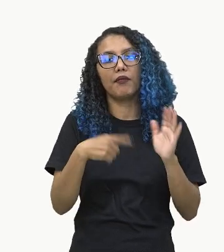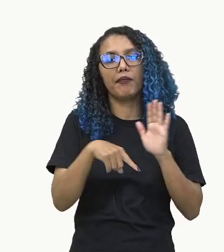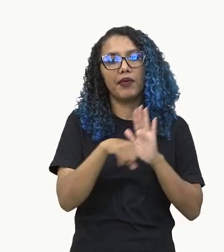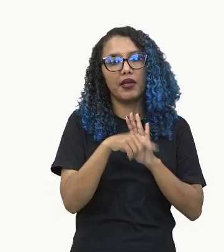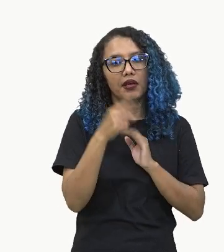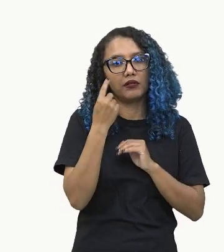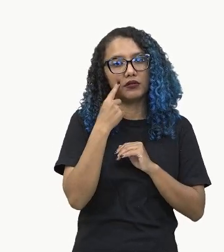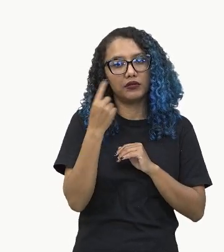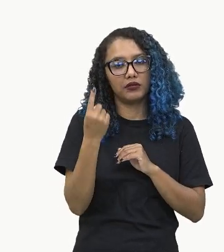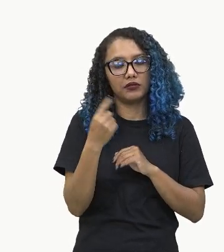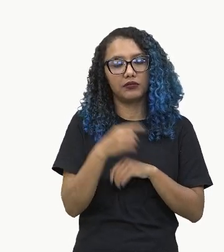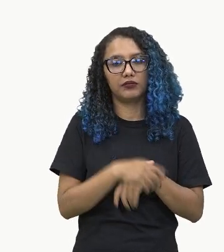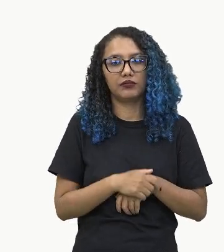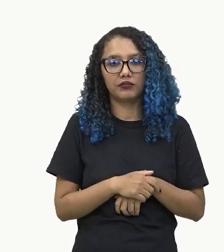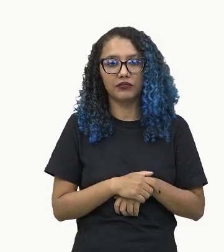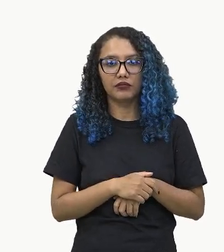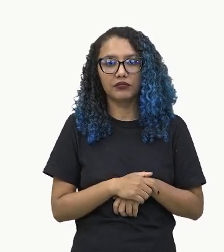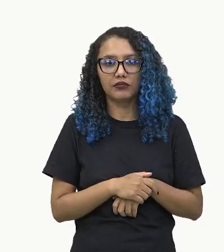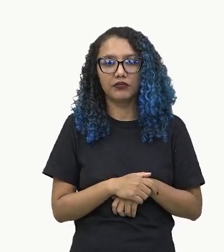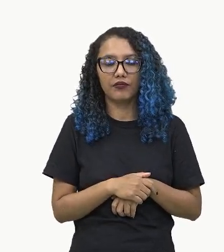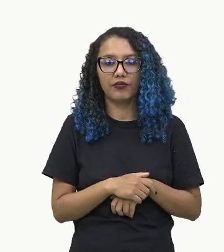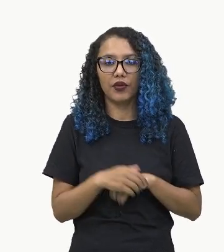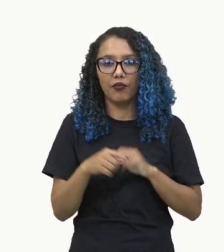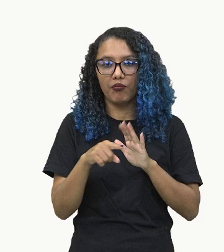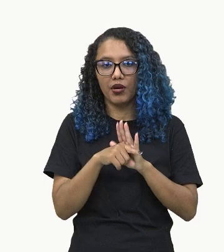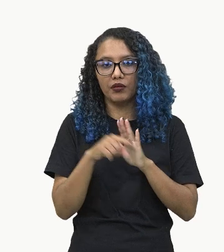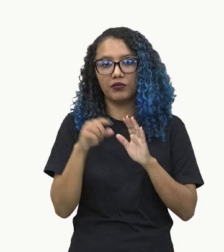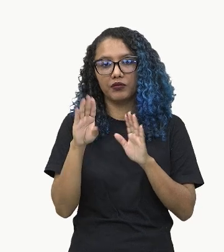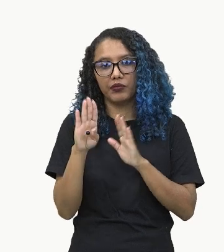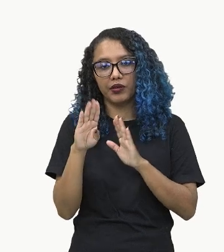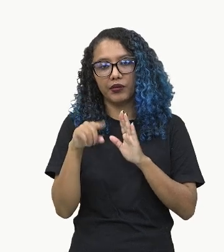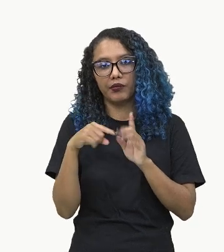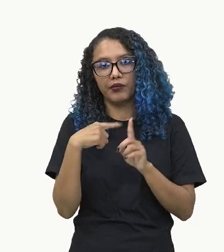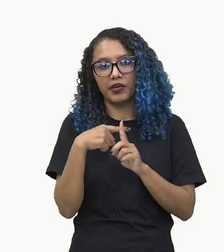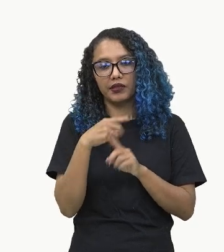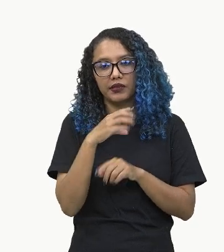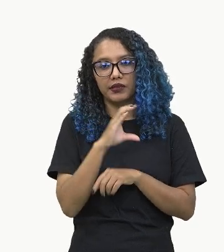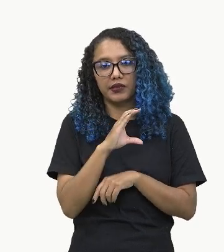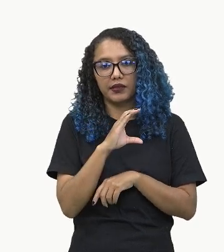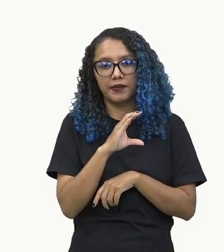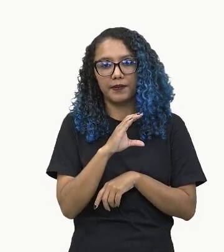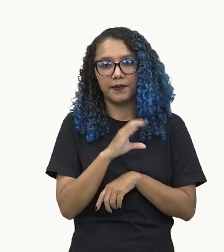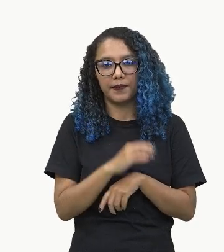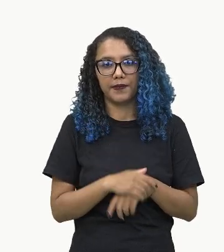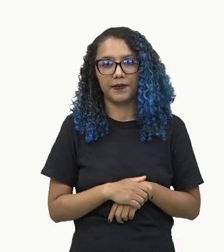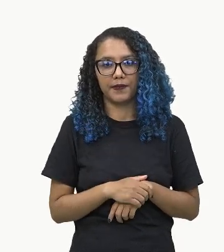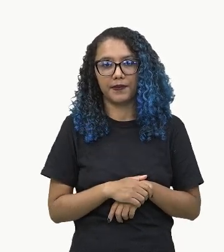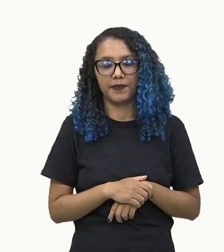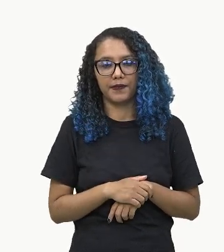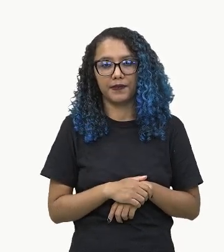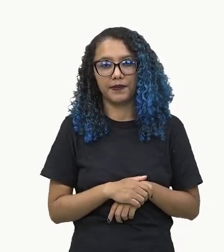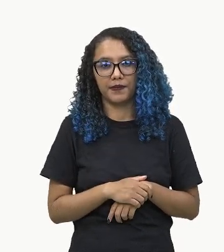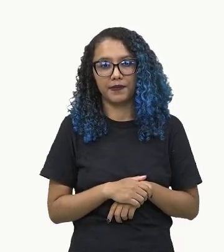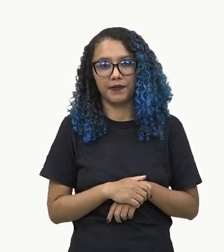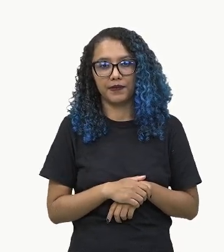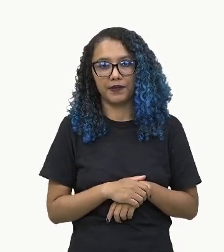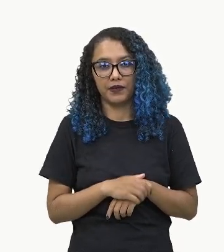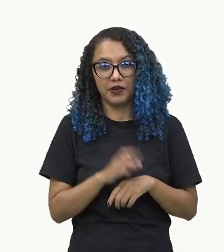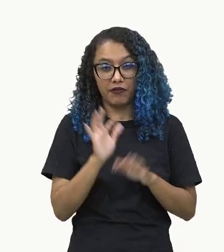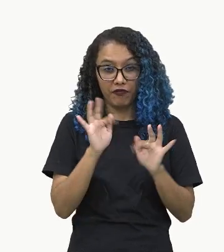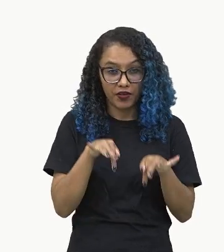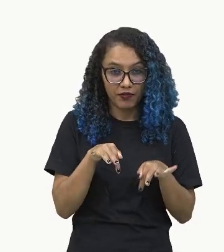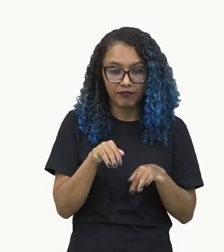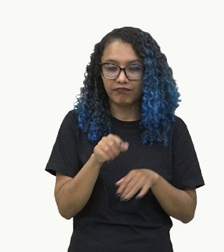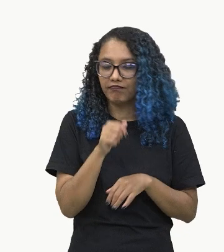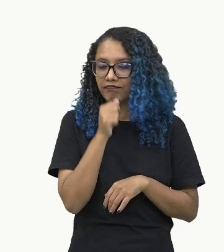meu segundo termo, que é B mais C. Fica assim? Não, agora a gente vai tirar